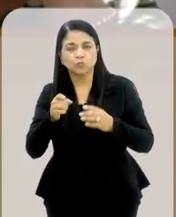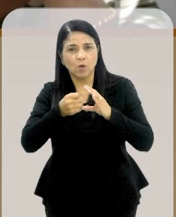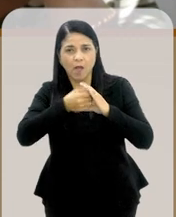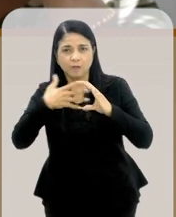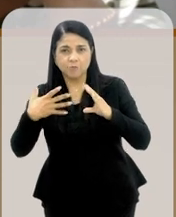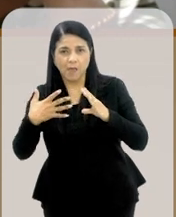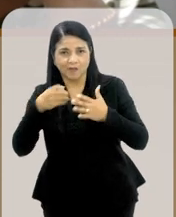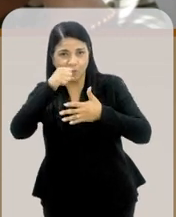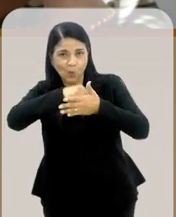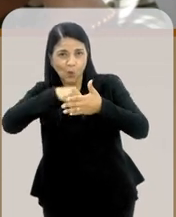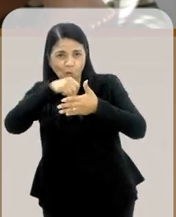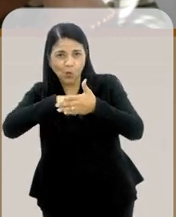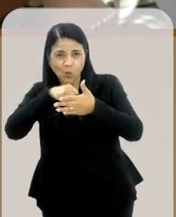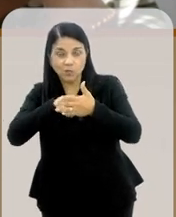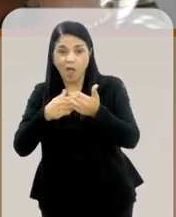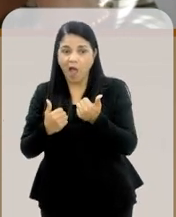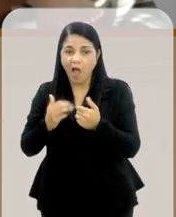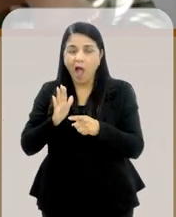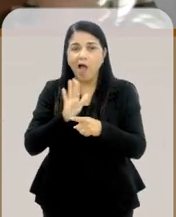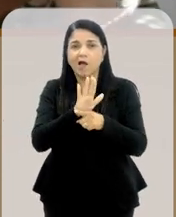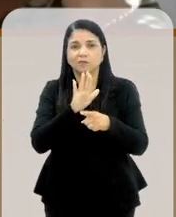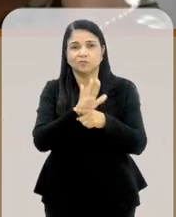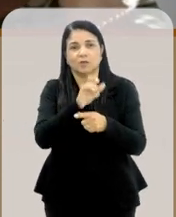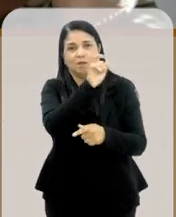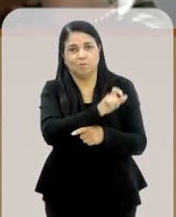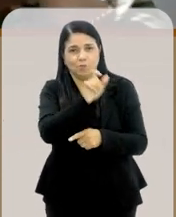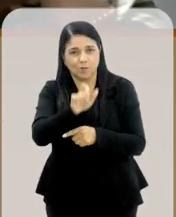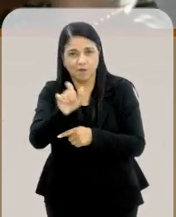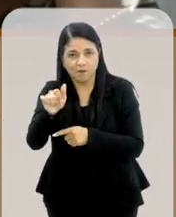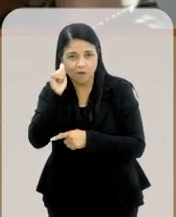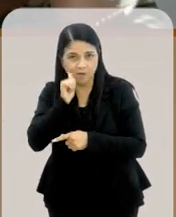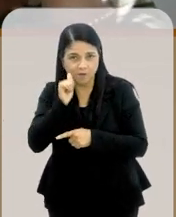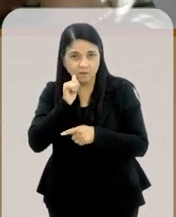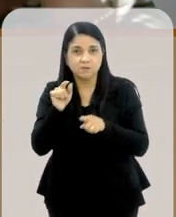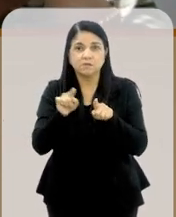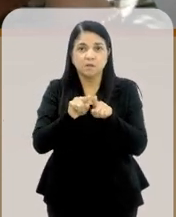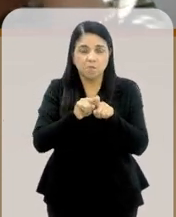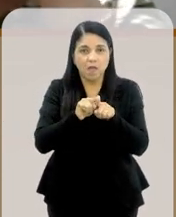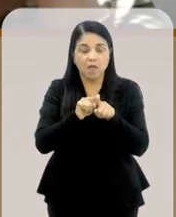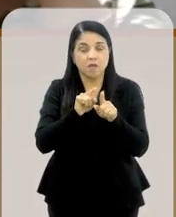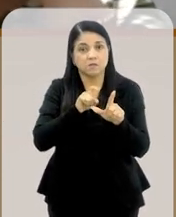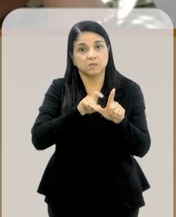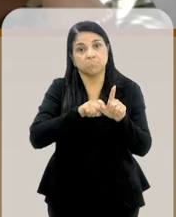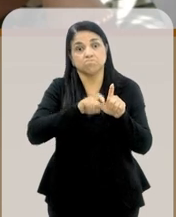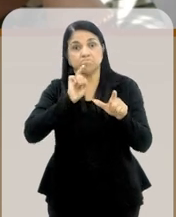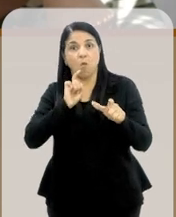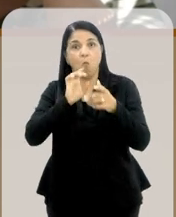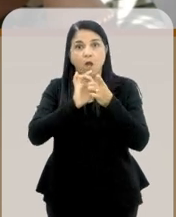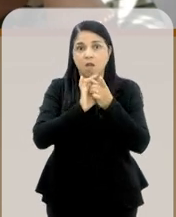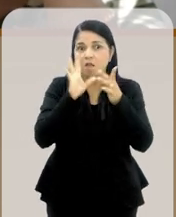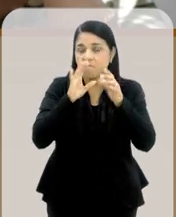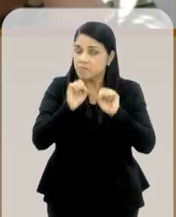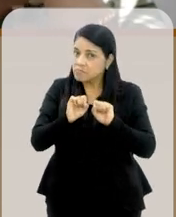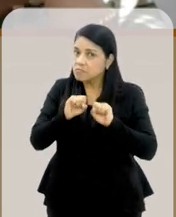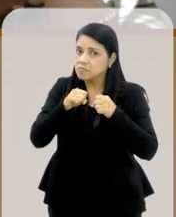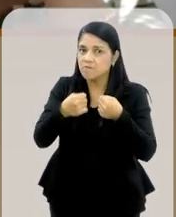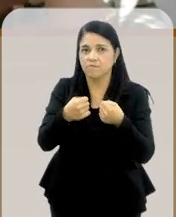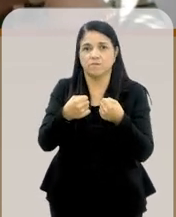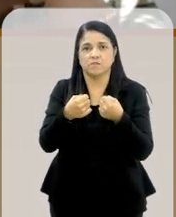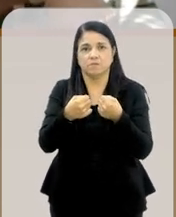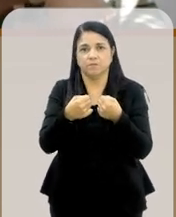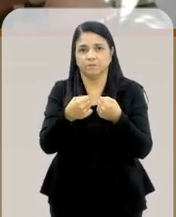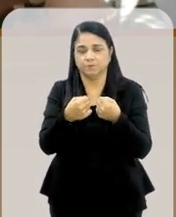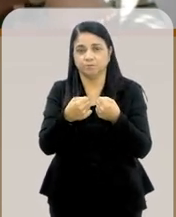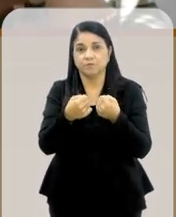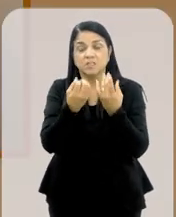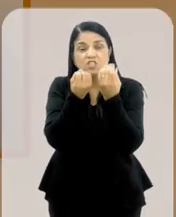outro aspecto da sua luta, né? De ajudar outras mulheres também a se libertar, a se